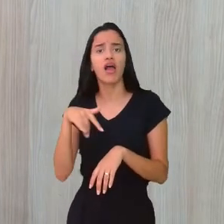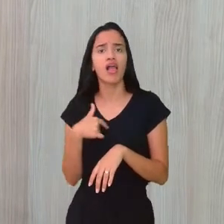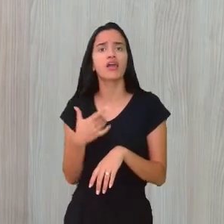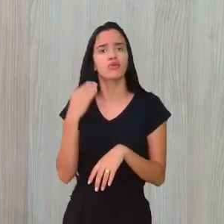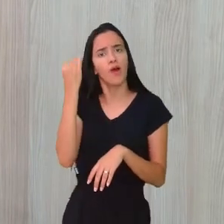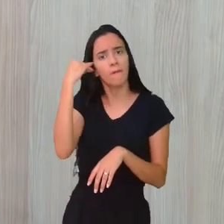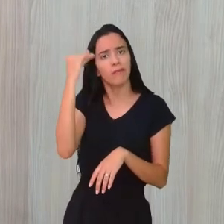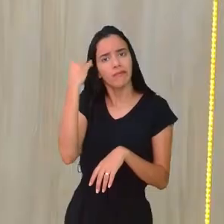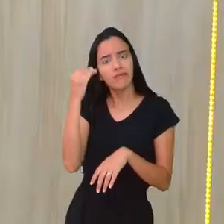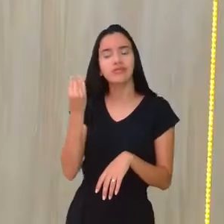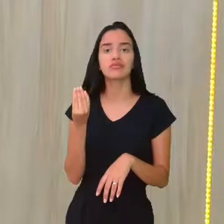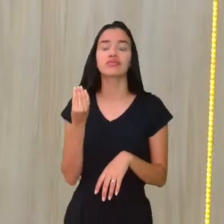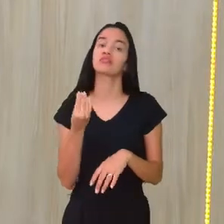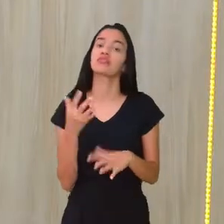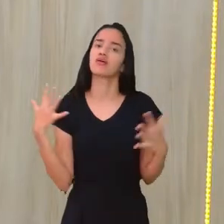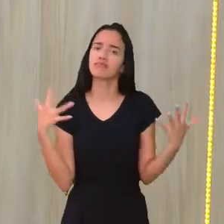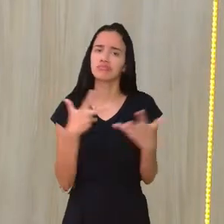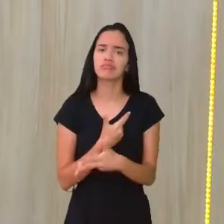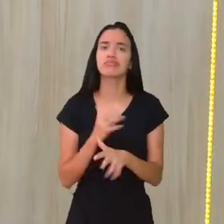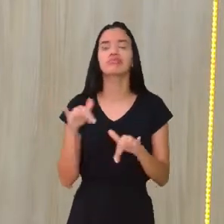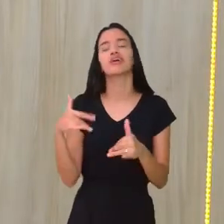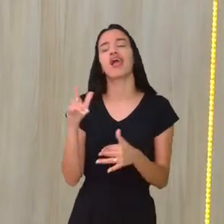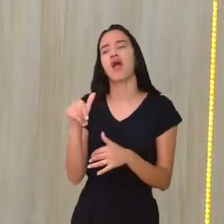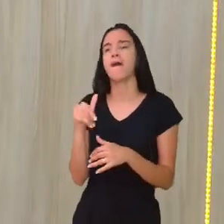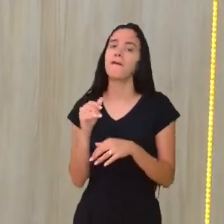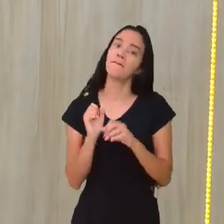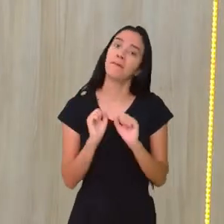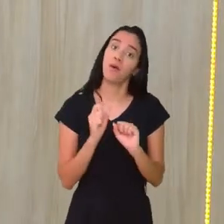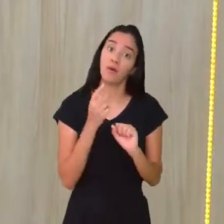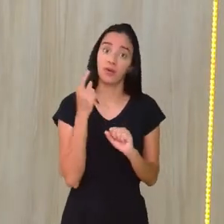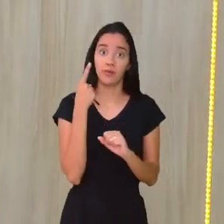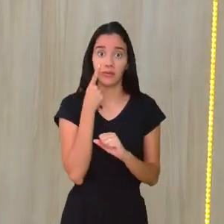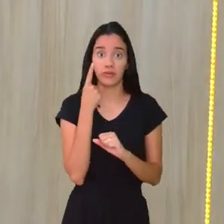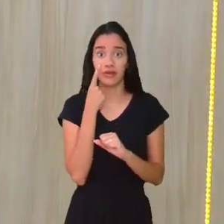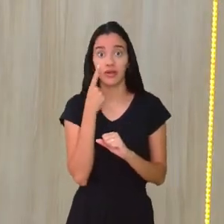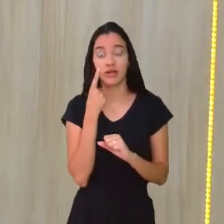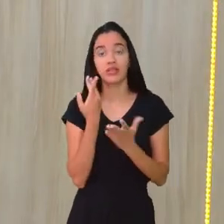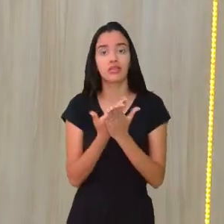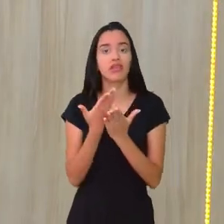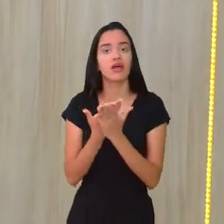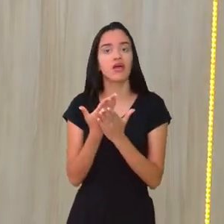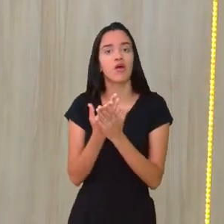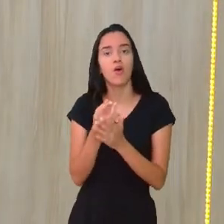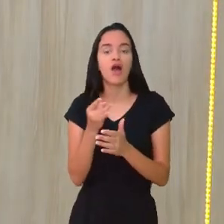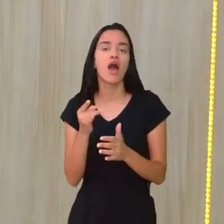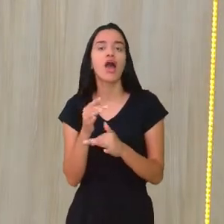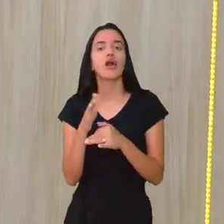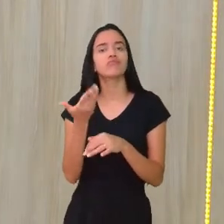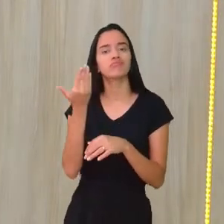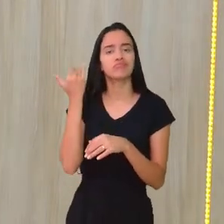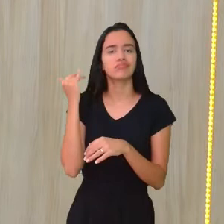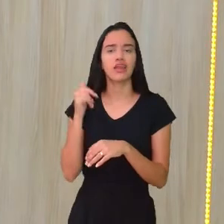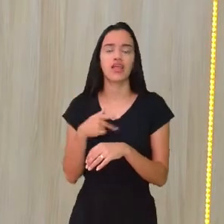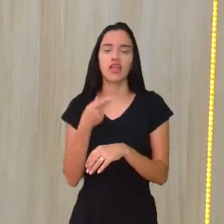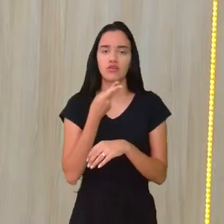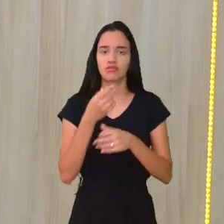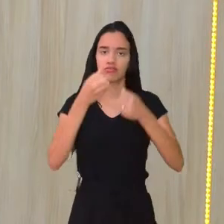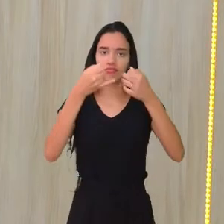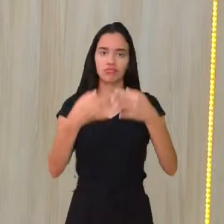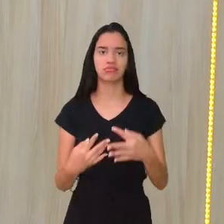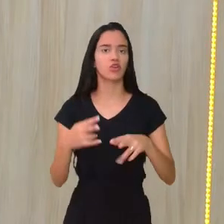única. Isso, professora Camille. Pois é, pessoal. Na última aula eu falei com vocês, não é?